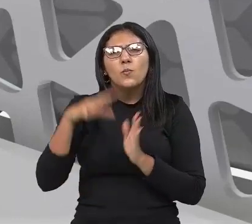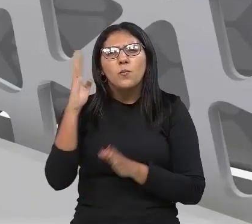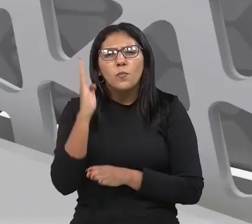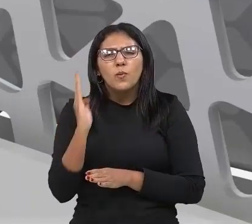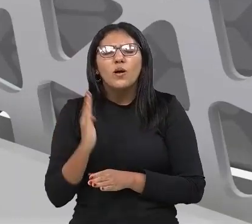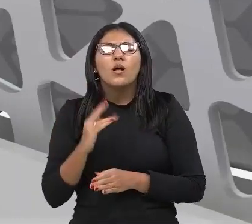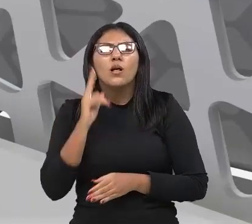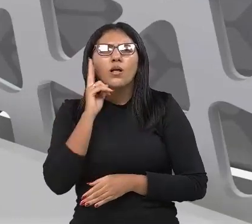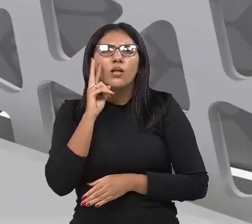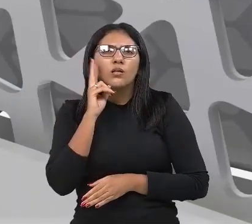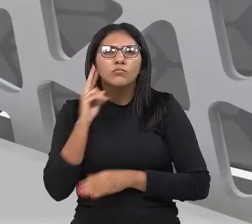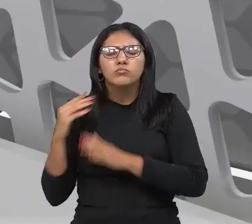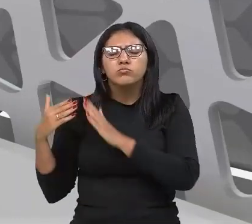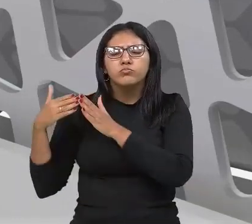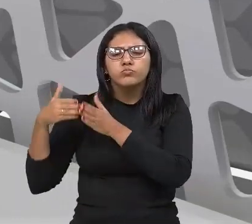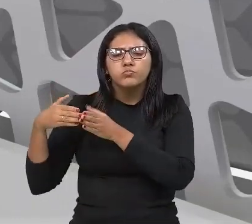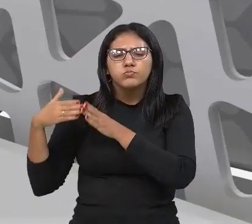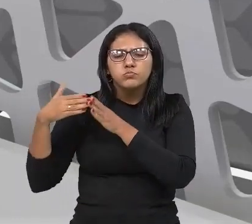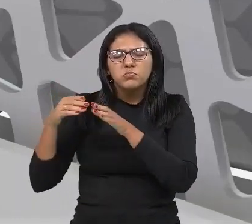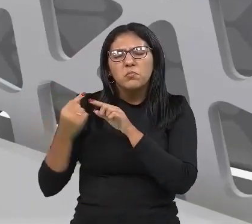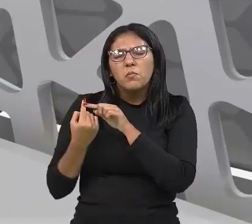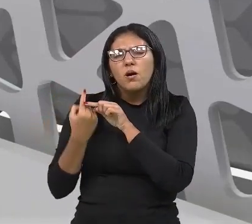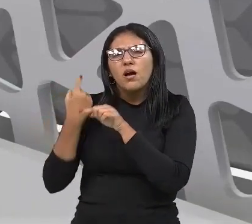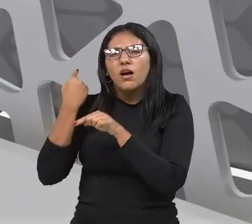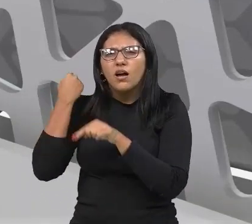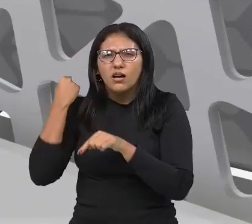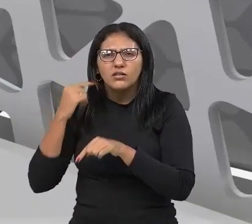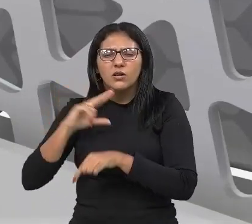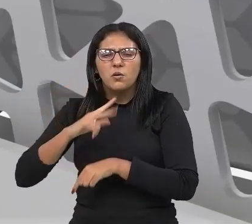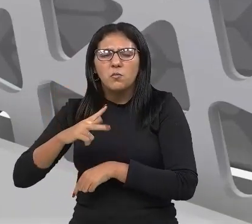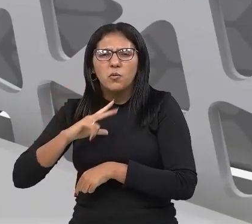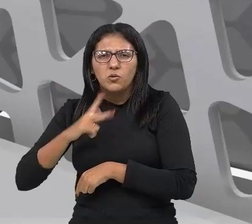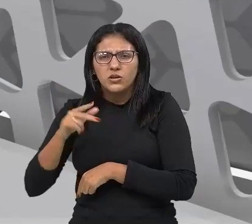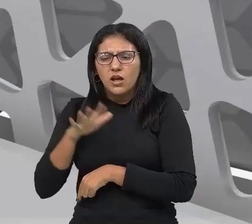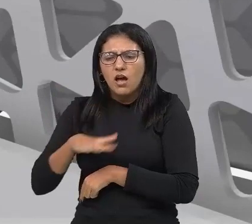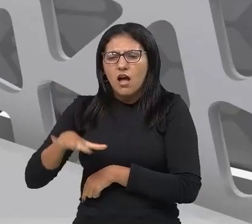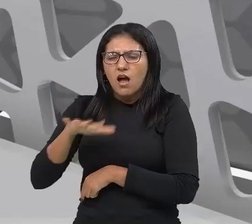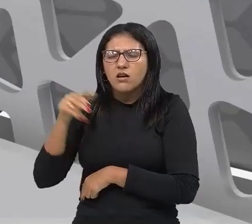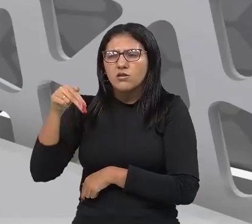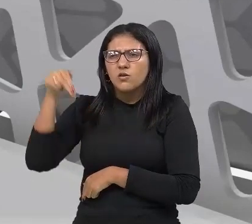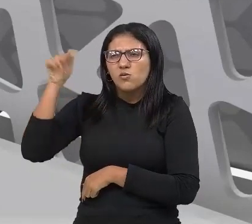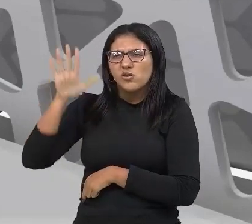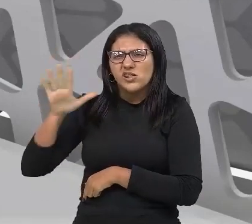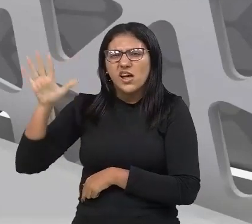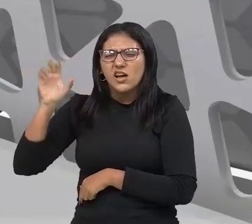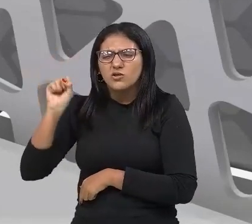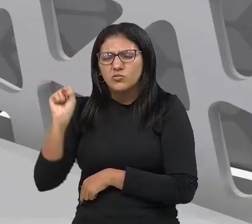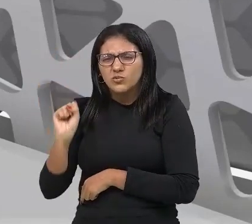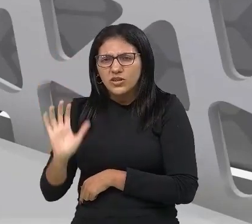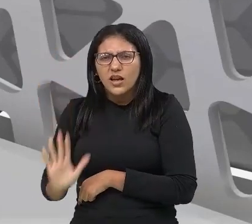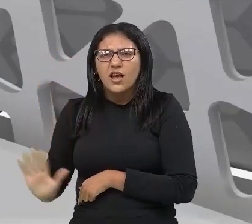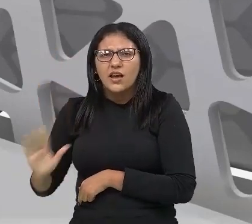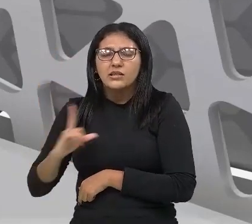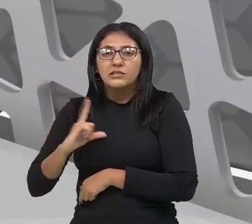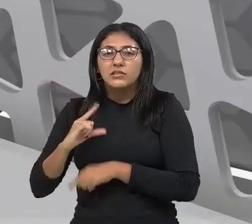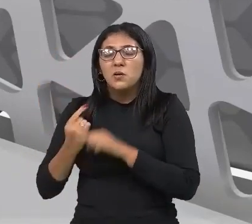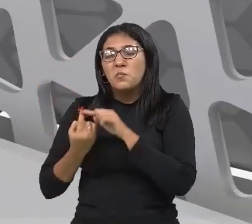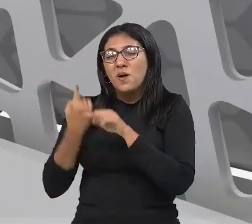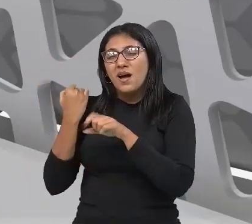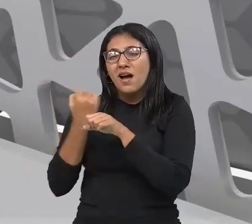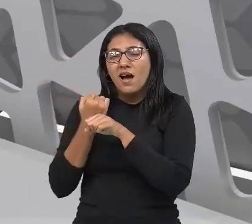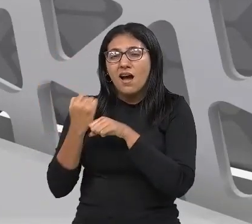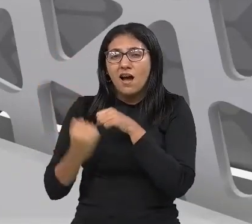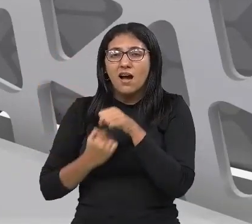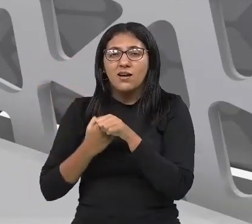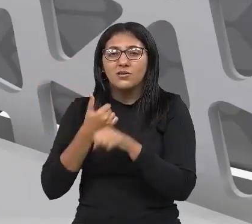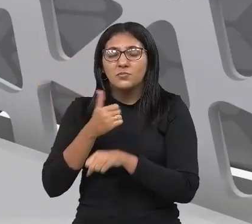com a chegada ali dos portugueses, principalmente na área litorânea, que ocorreu em 1500, eles